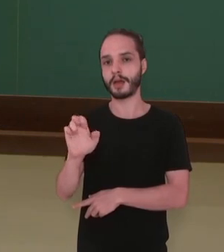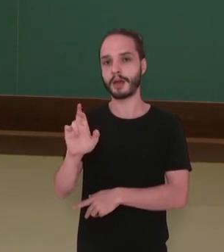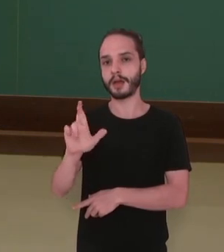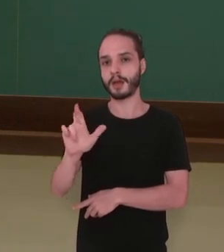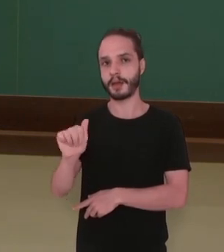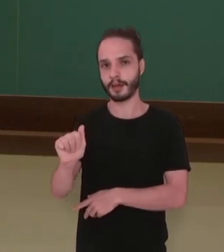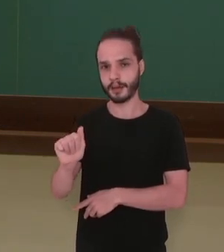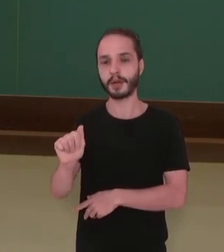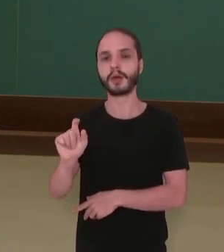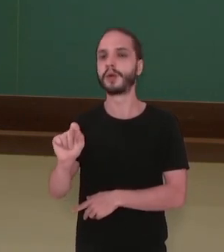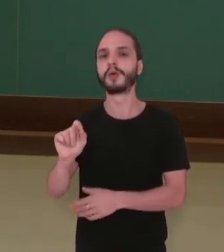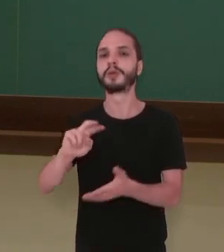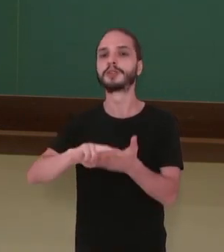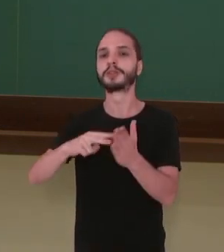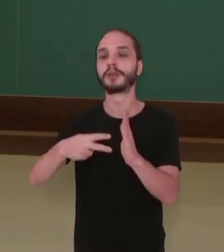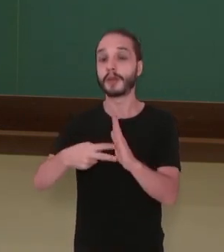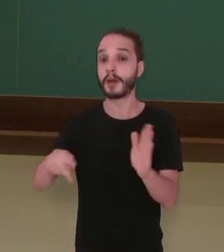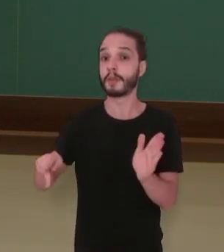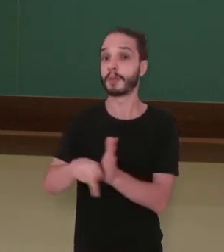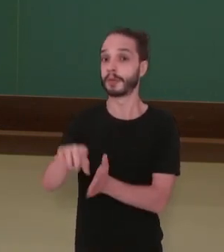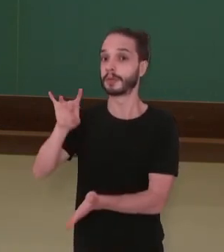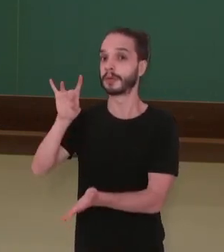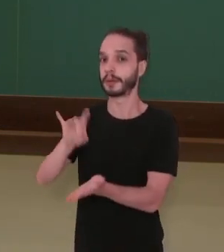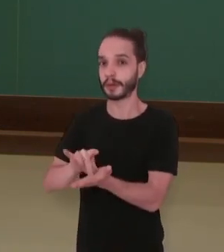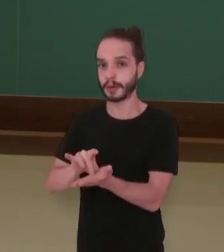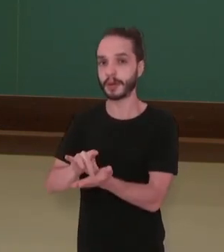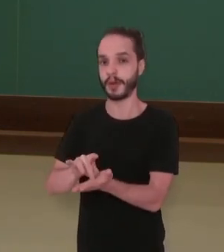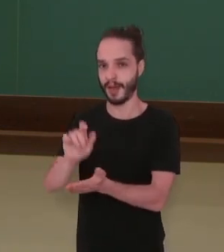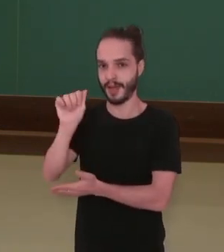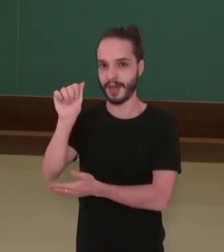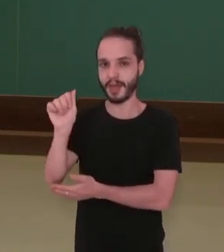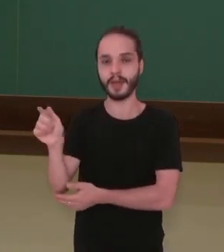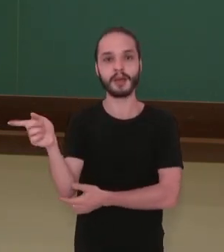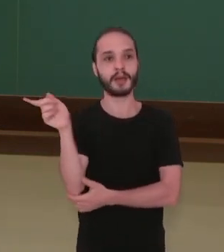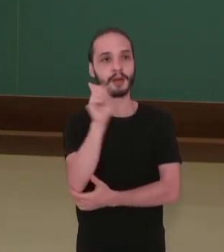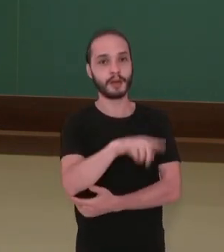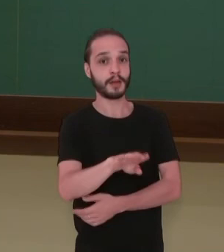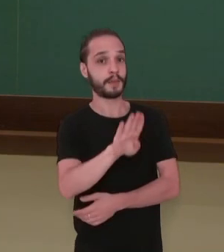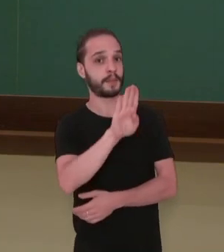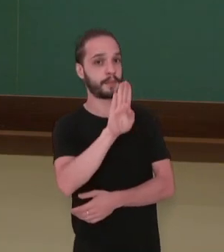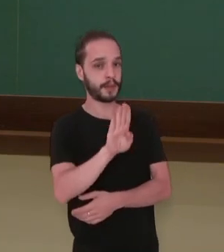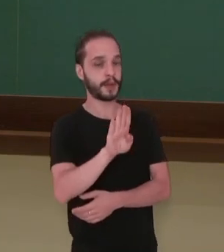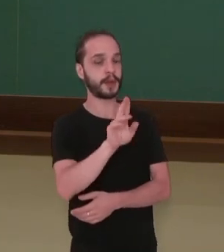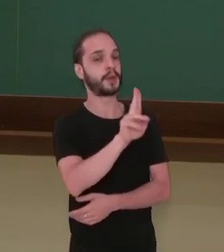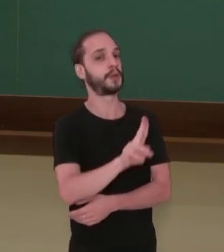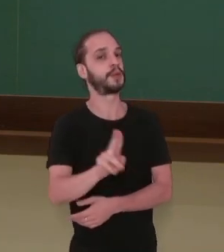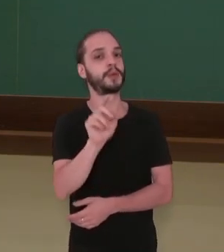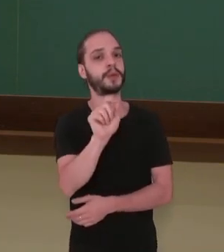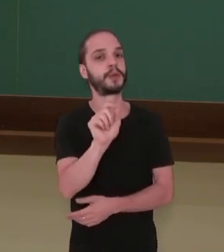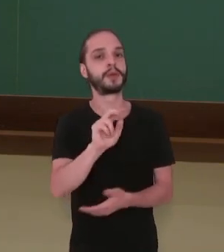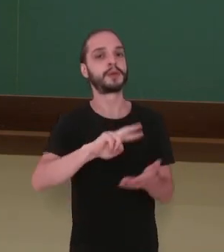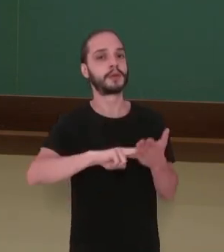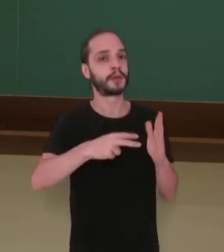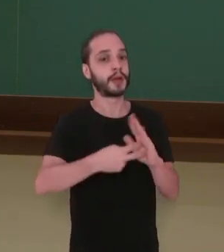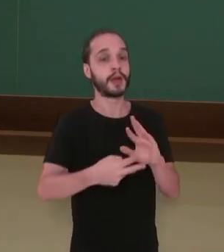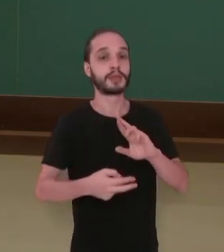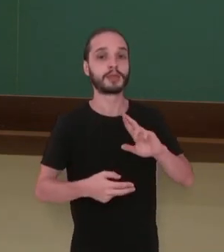no sentido o quê? Denotativo, na letra A, e na outra está o quê? No